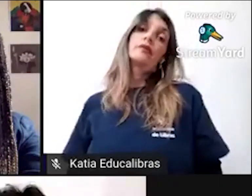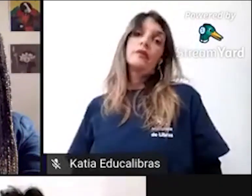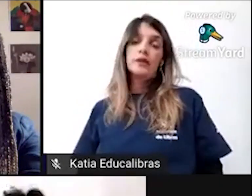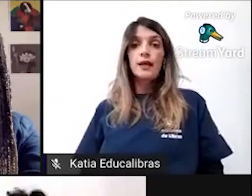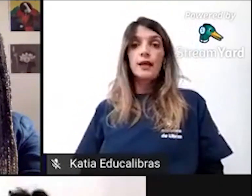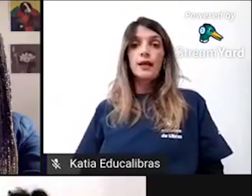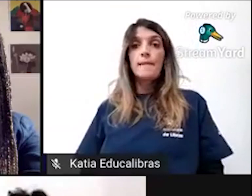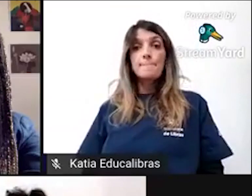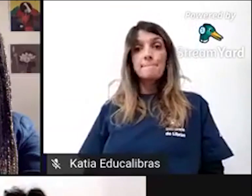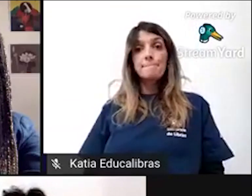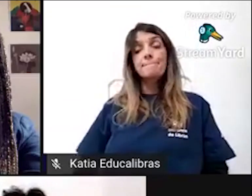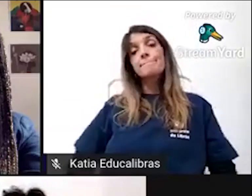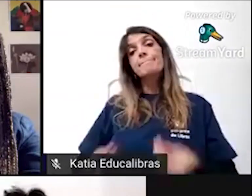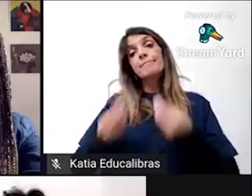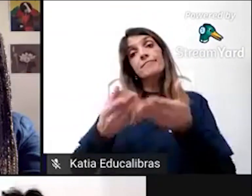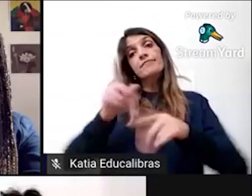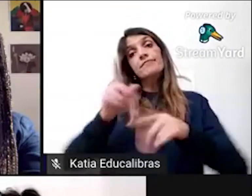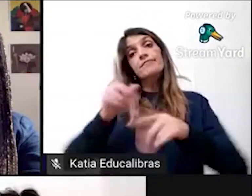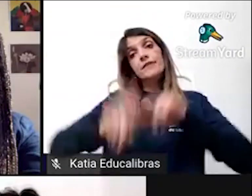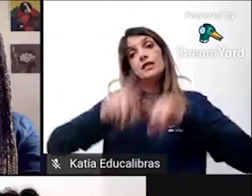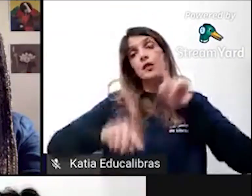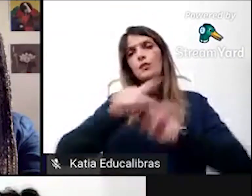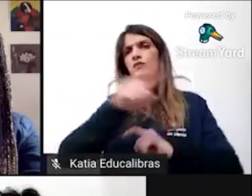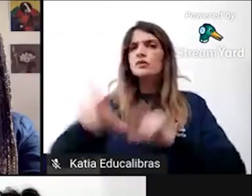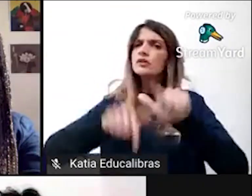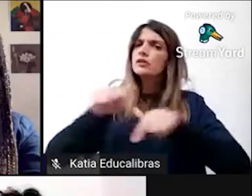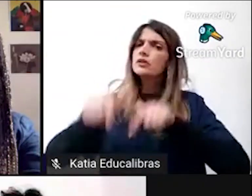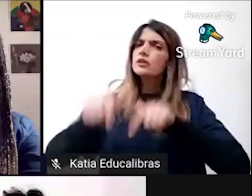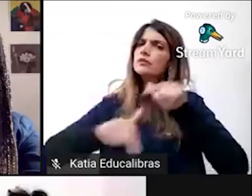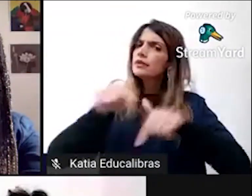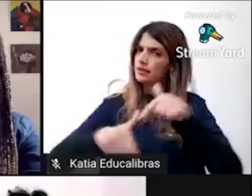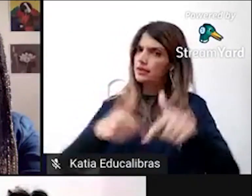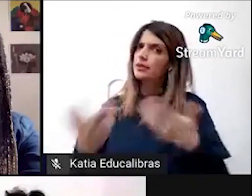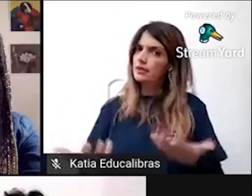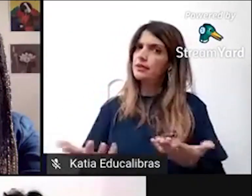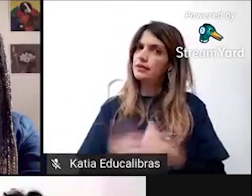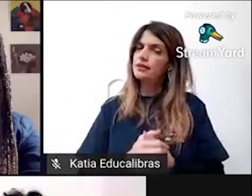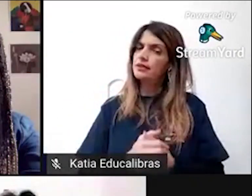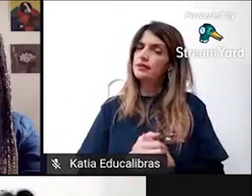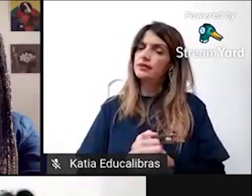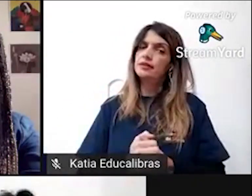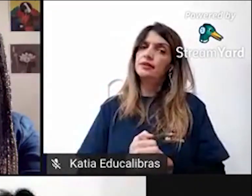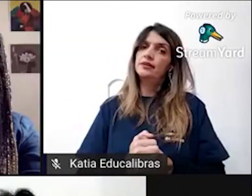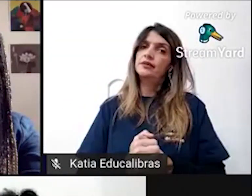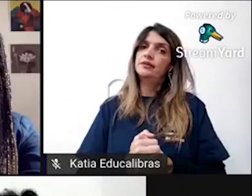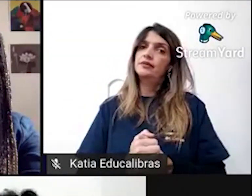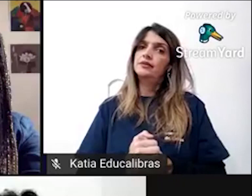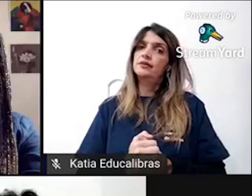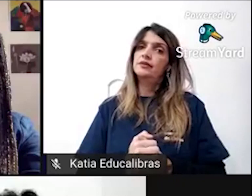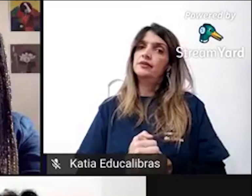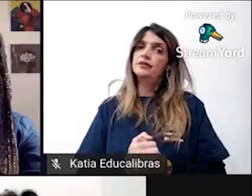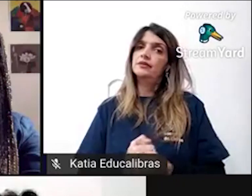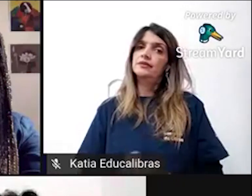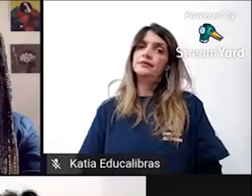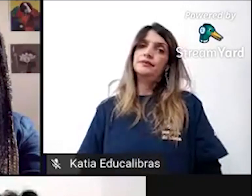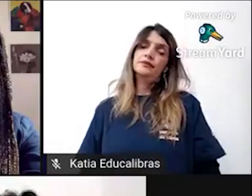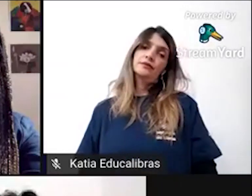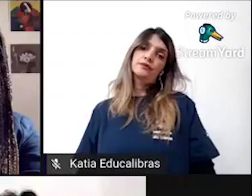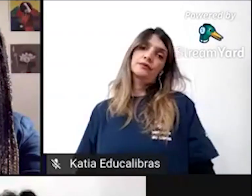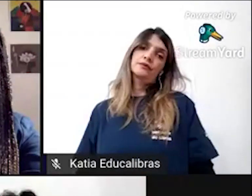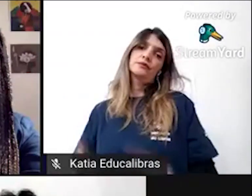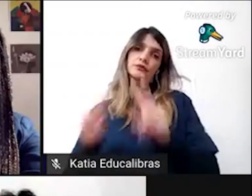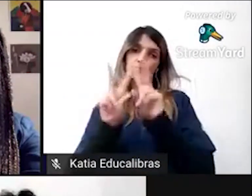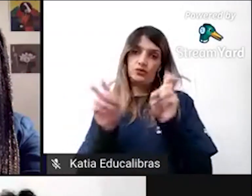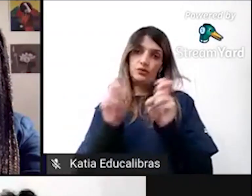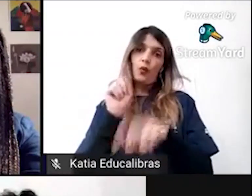algum material para vocês trabalharem, mas como o título, né, o subtítulo dele é